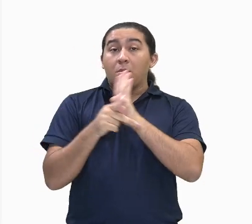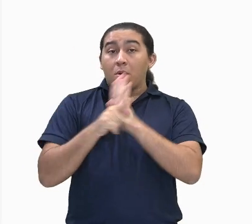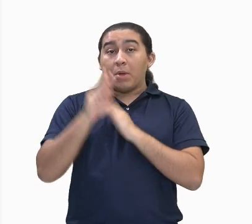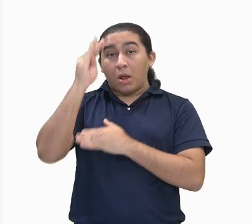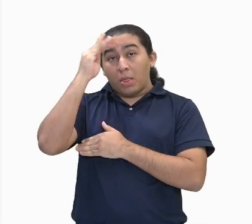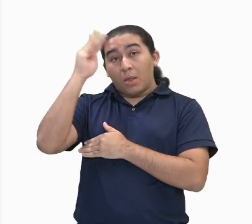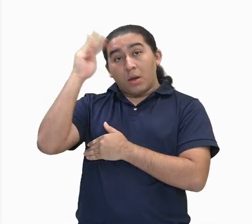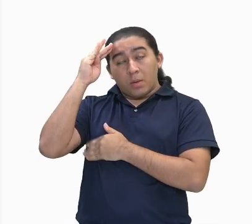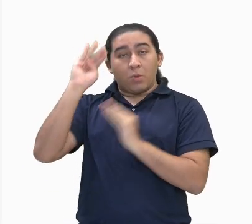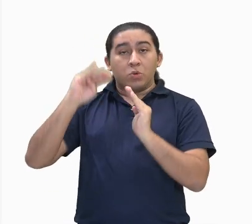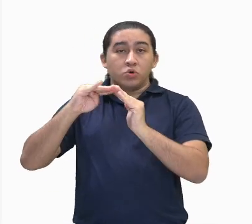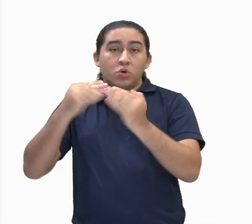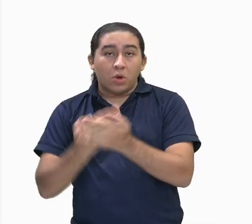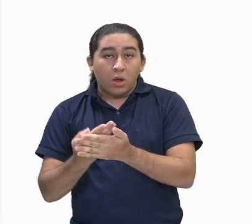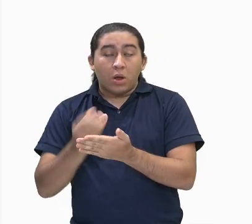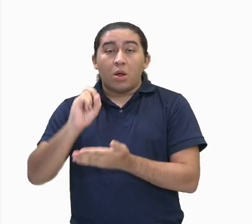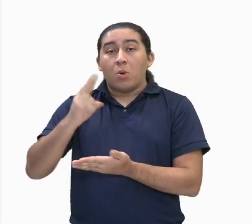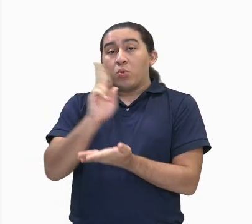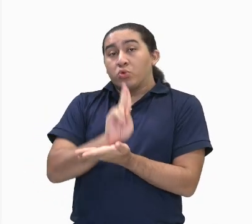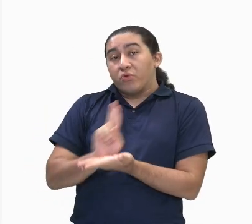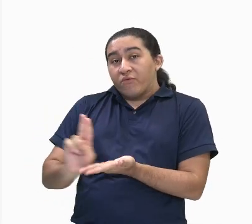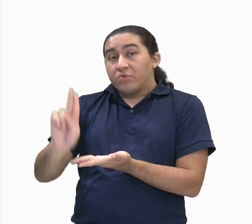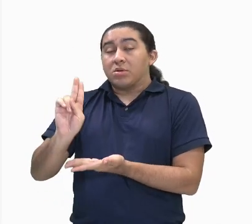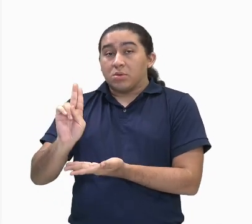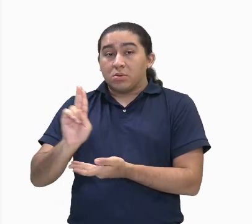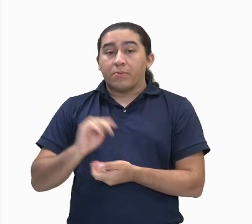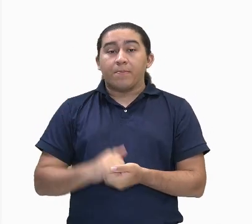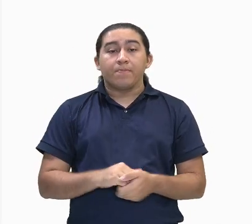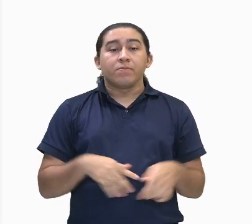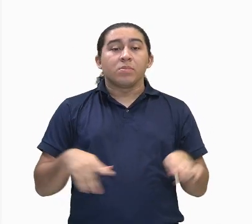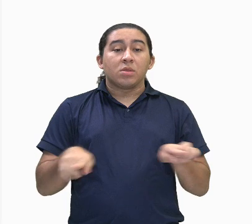escolar, universitário. Os ritos também podem ser